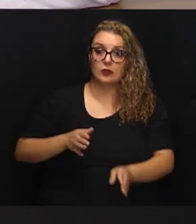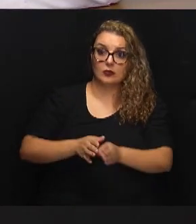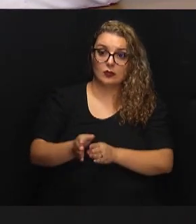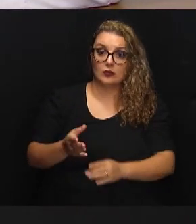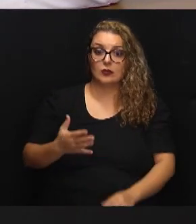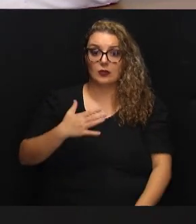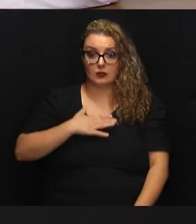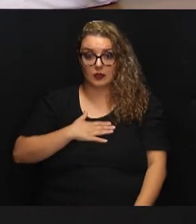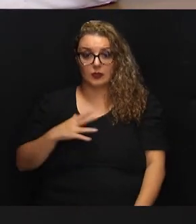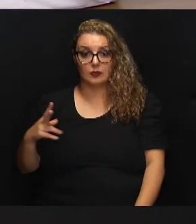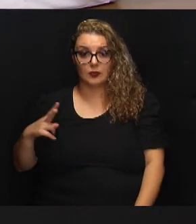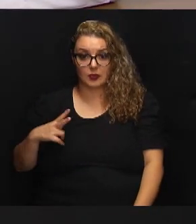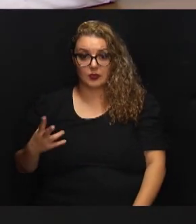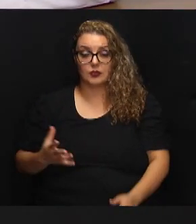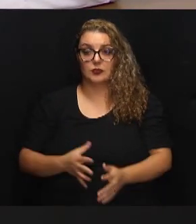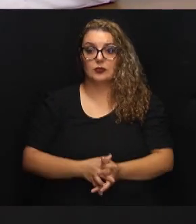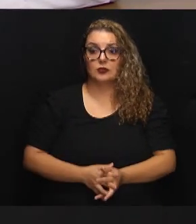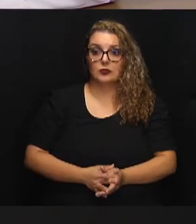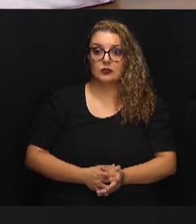pessoal, né? É